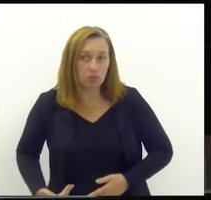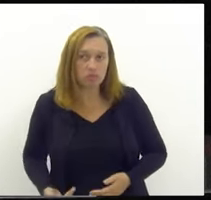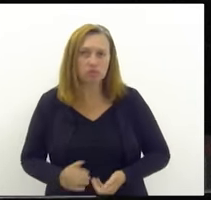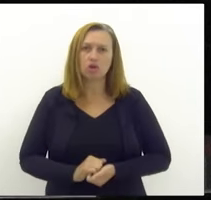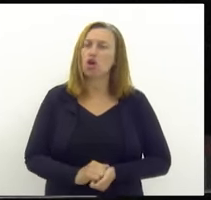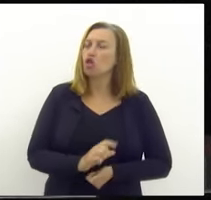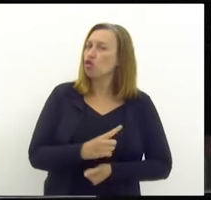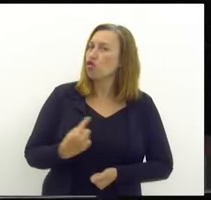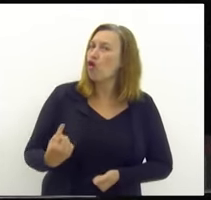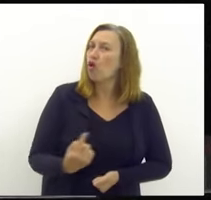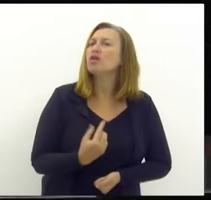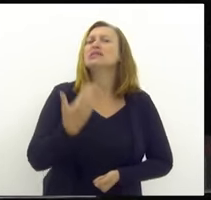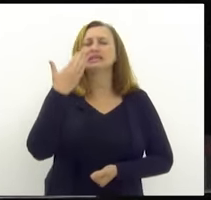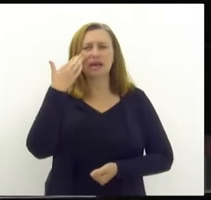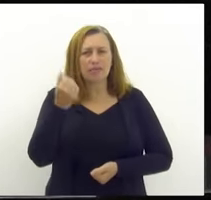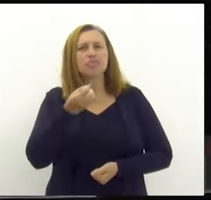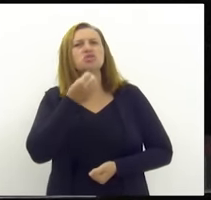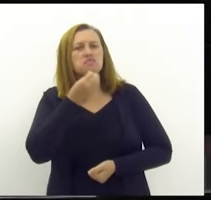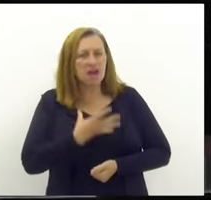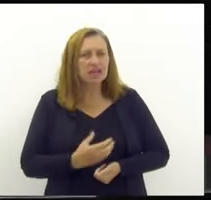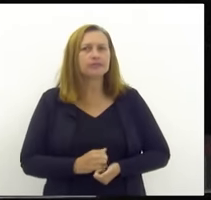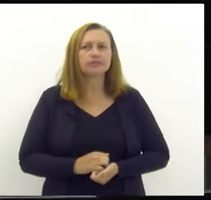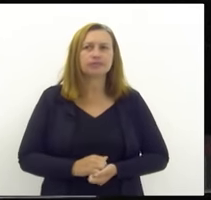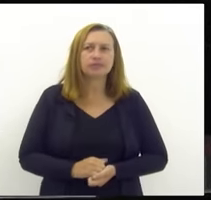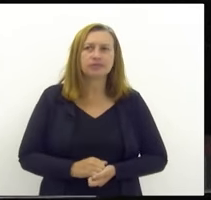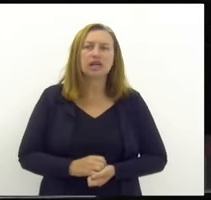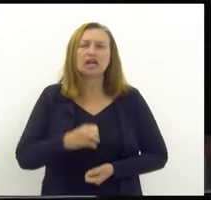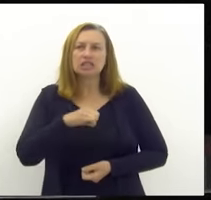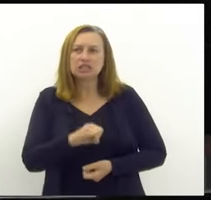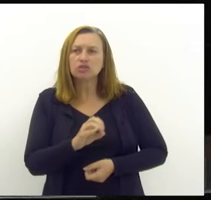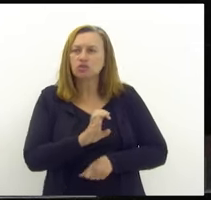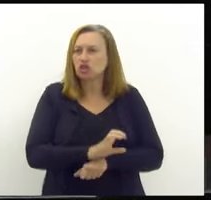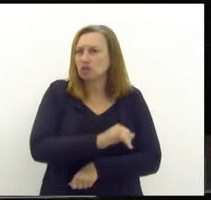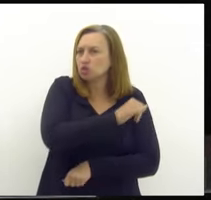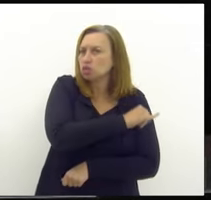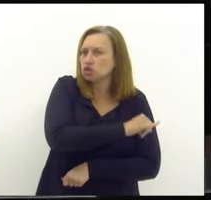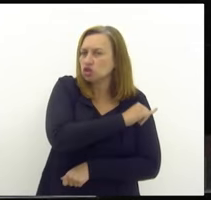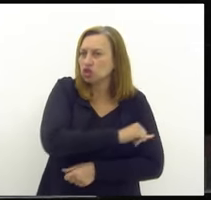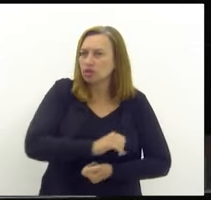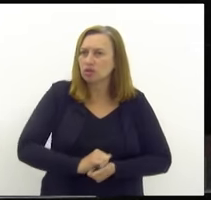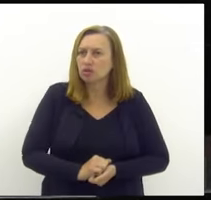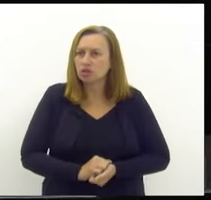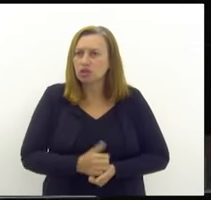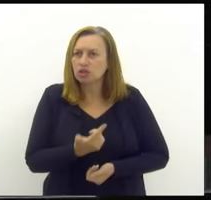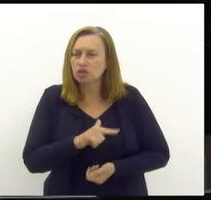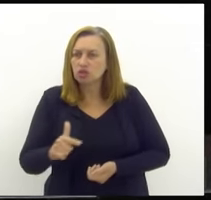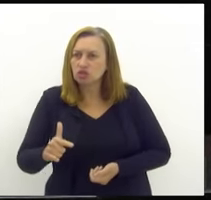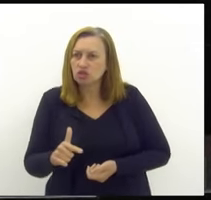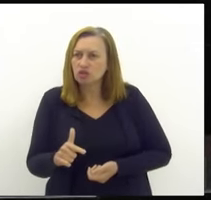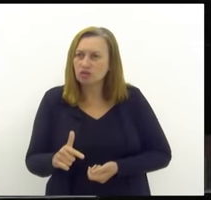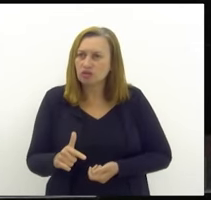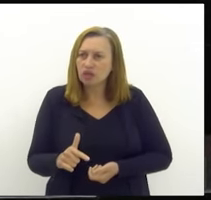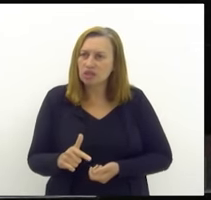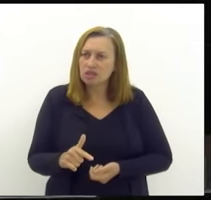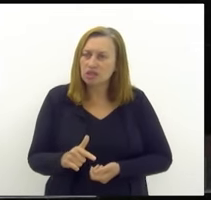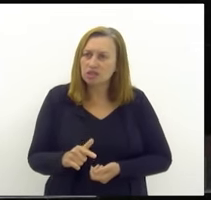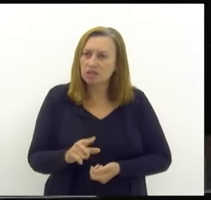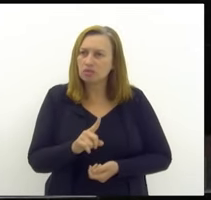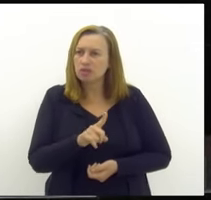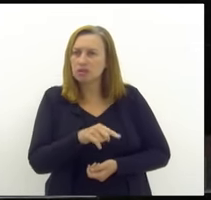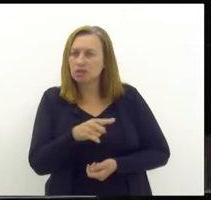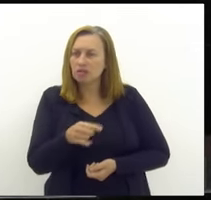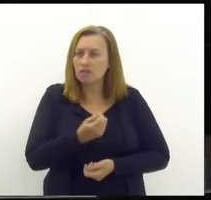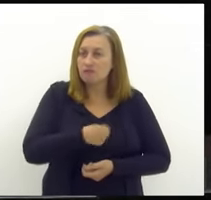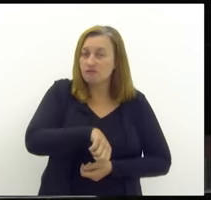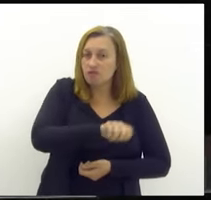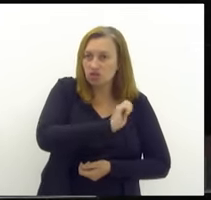nós sabemos muito bem que se o estado do Rio de Janeiro não tivesse tanta renúncia fiscal